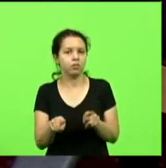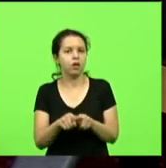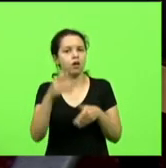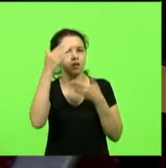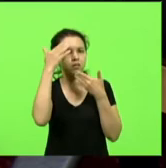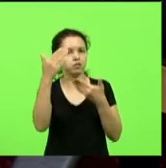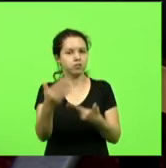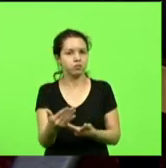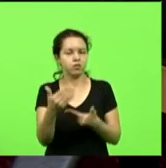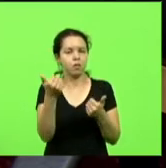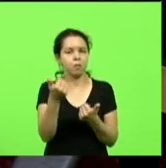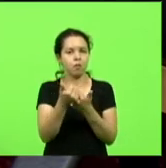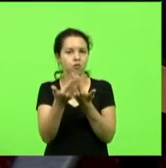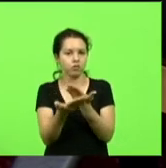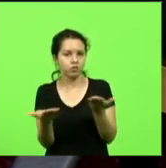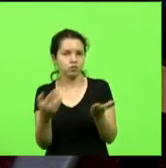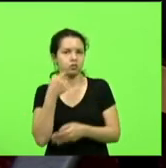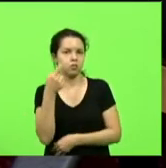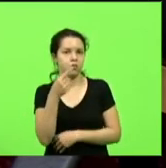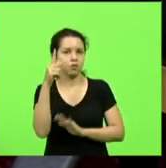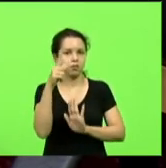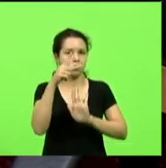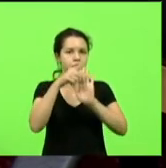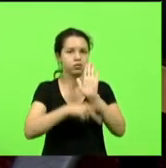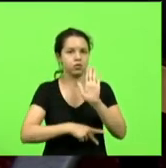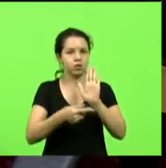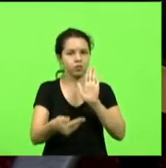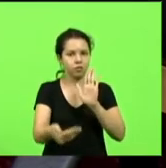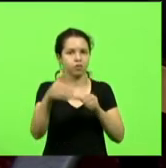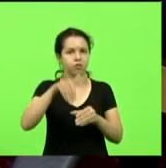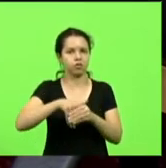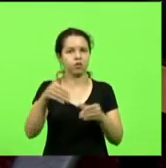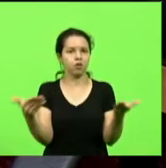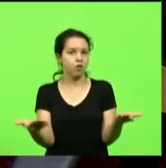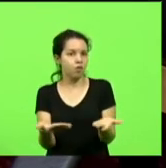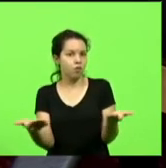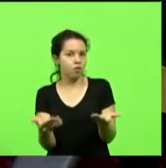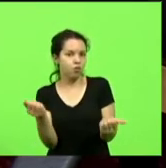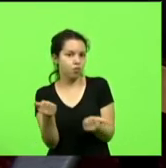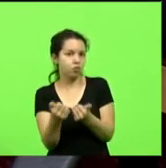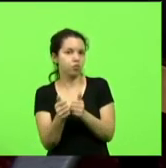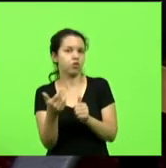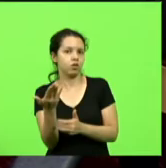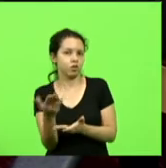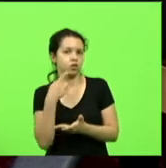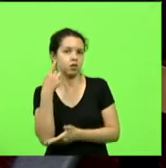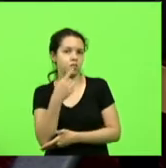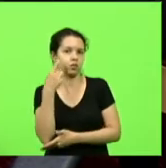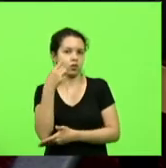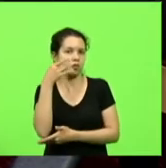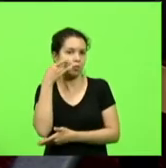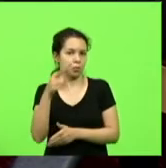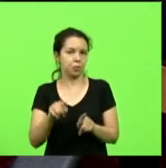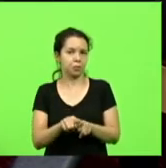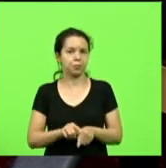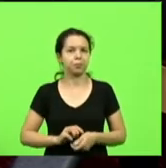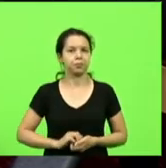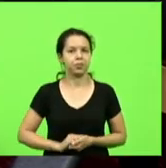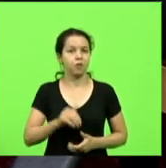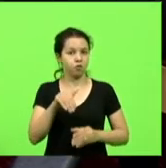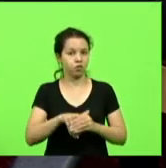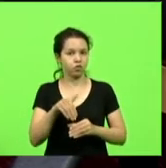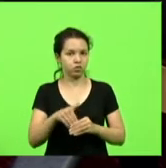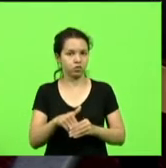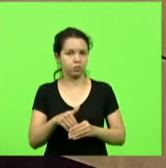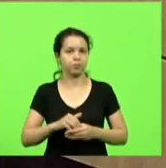ao apoio de todos os deputados para que esse projeto pudesse ir à votação hoje, juntamente com o presidente Mauro. Em votação, deputados que